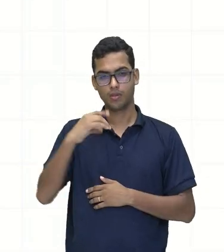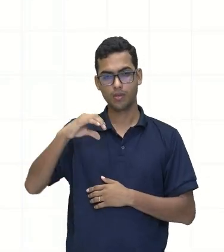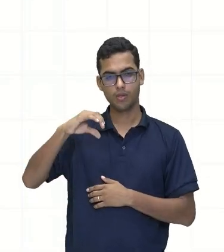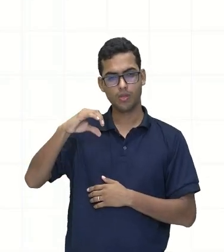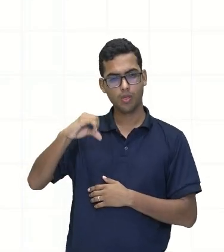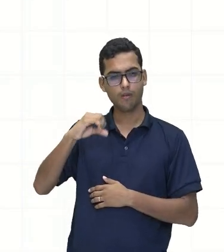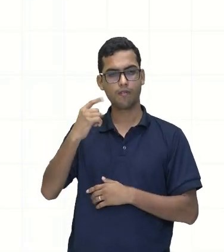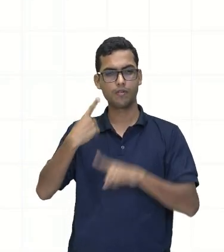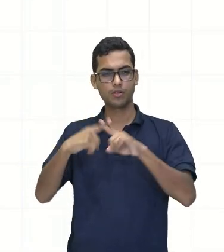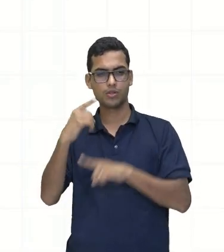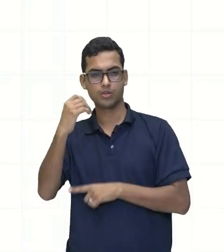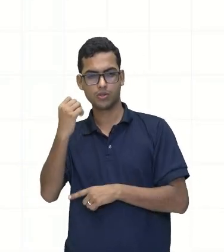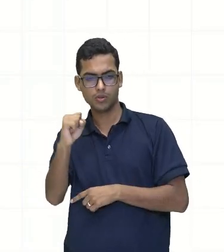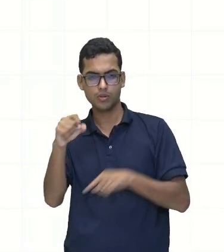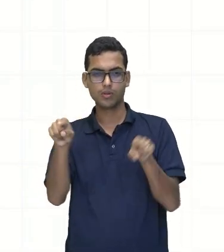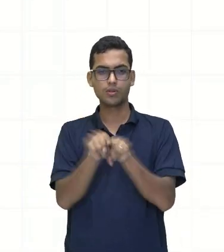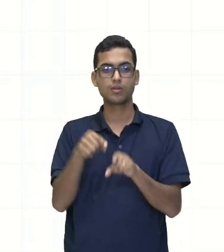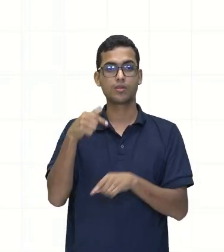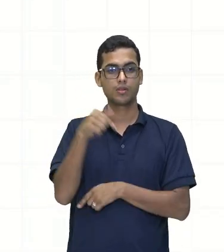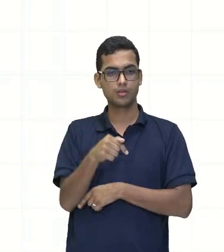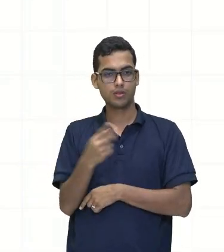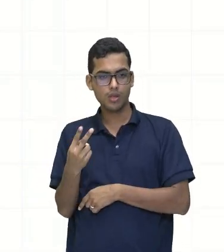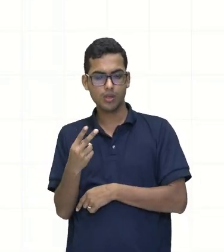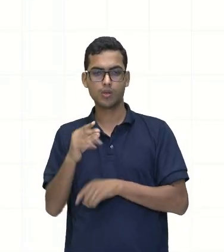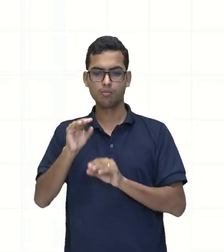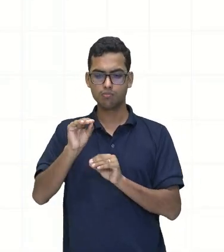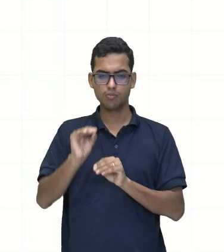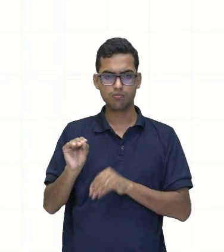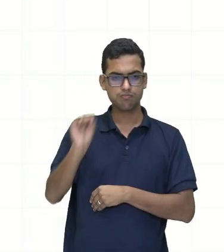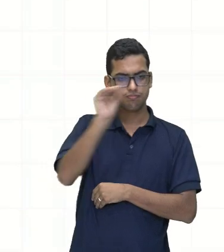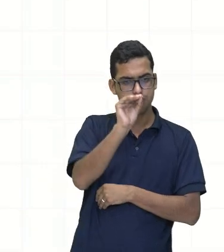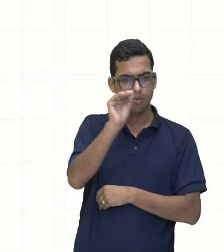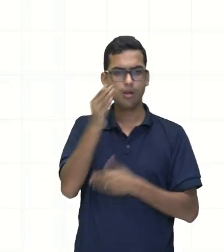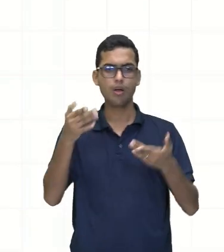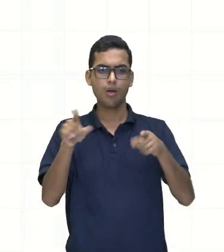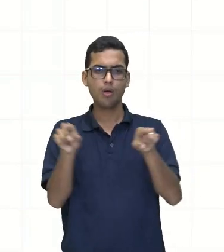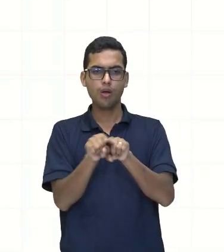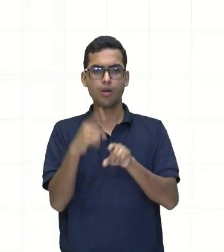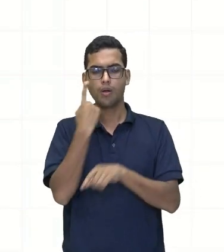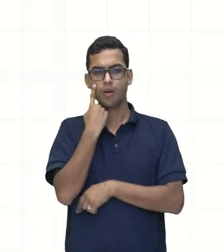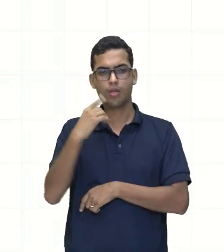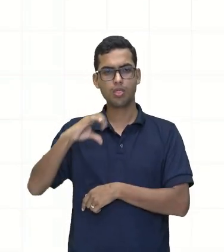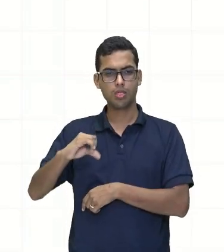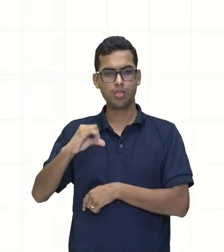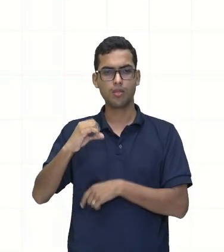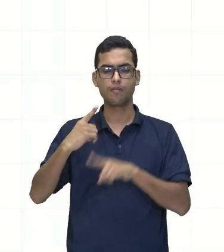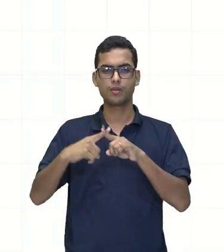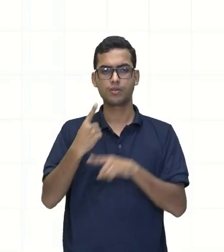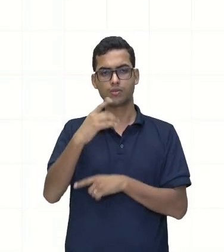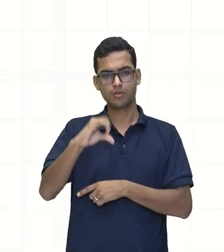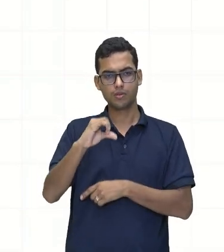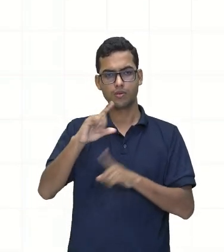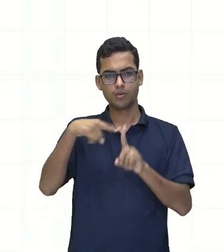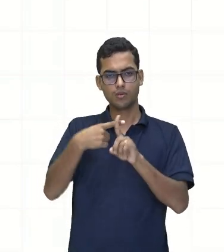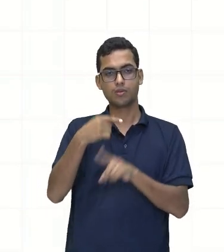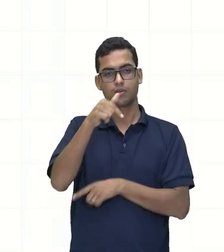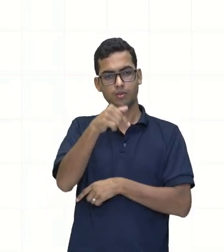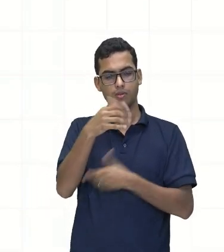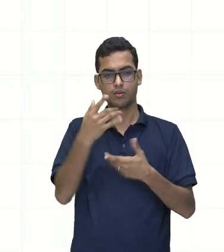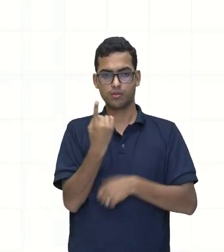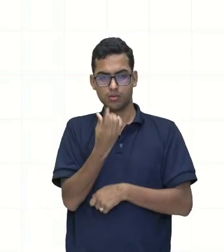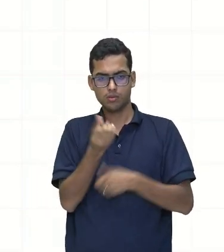7, 16. Tá? E aí você vai pegar os 162 e dividir por